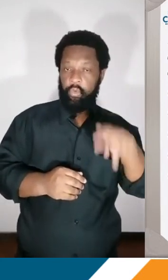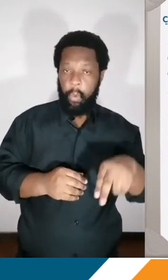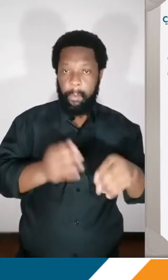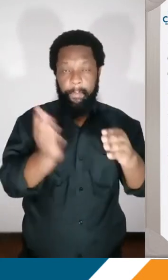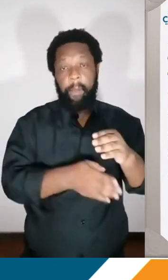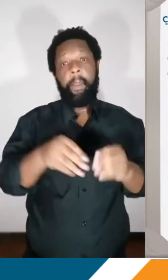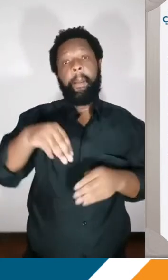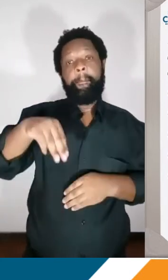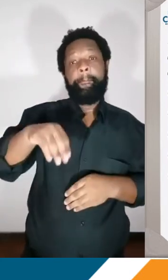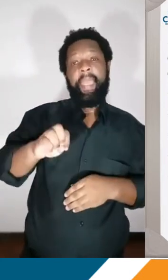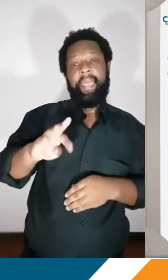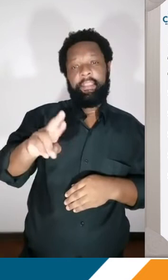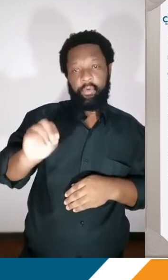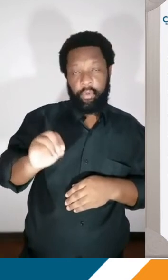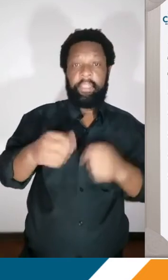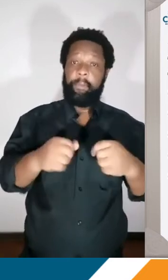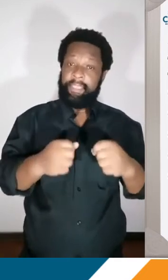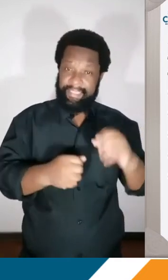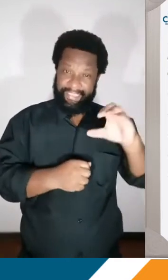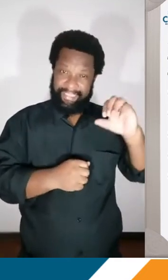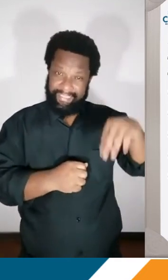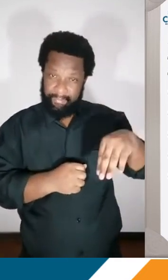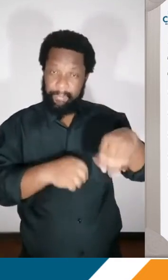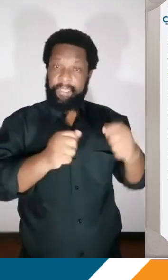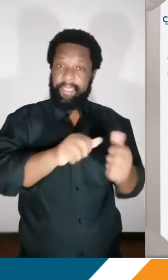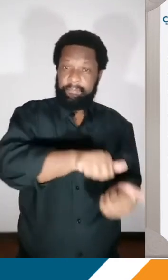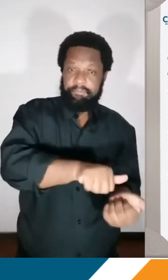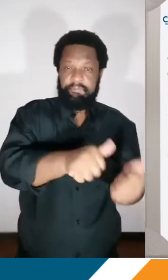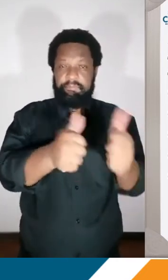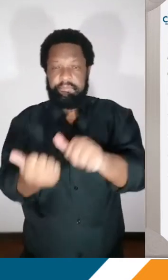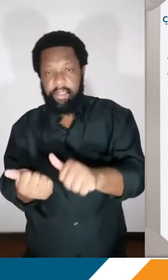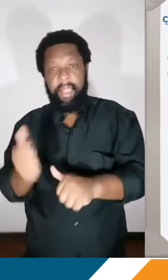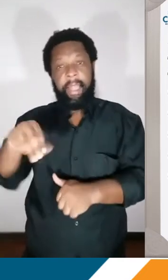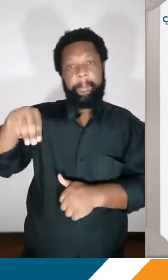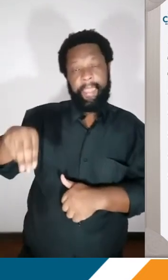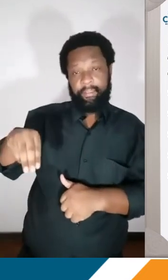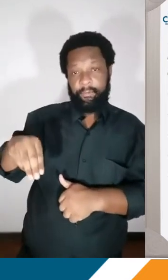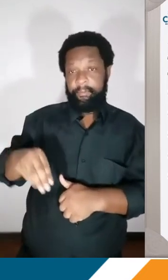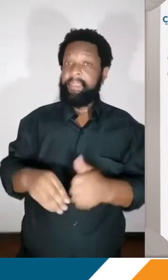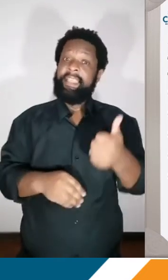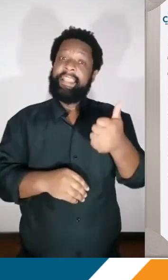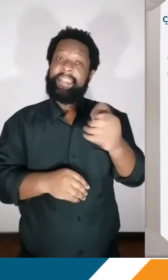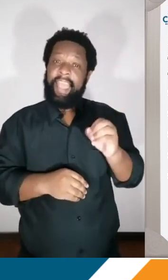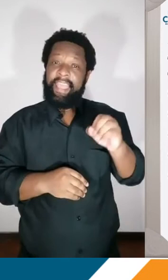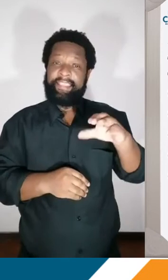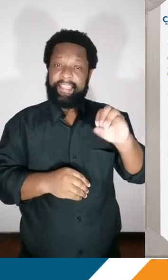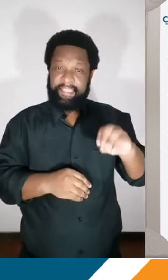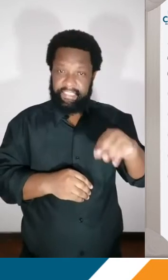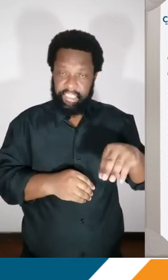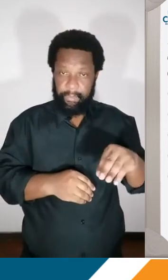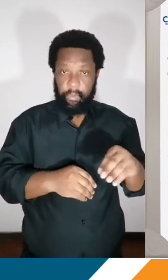10 centímetros, a gente tem que fazer a conversão e passar para metro. De 10 centímetros para metro, a gente divide o nosso valor por